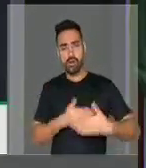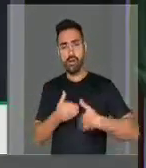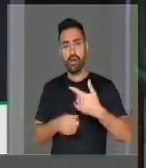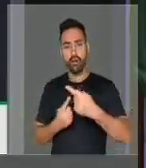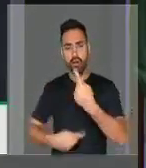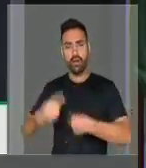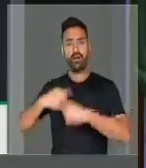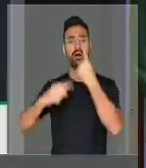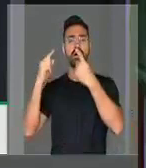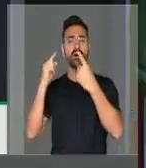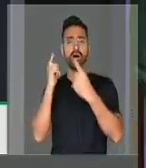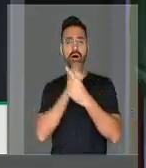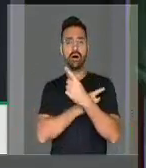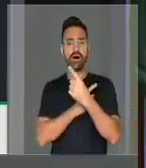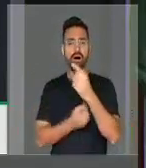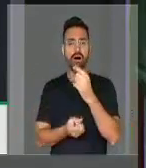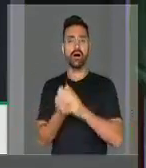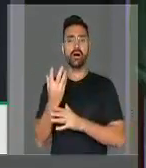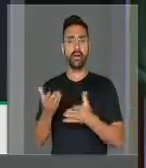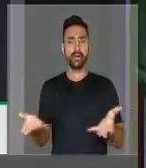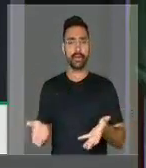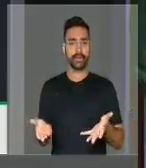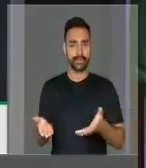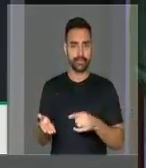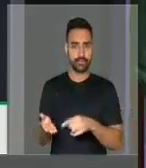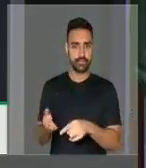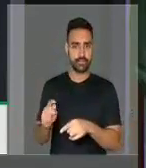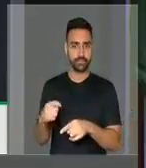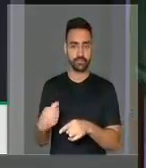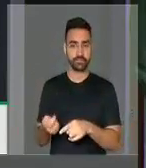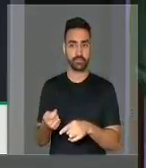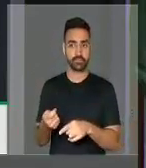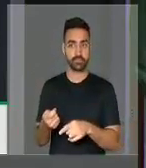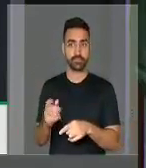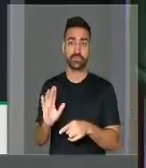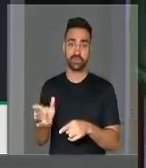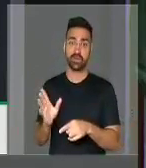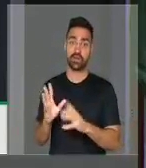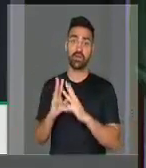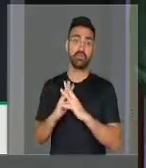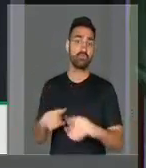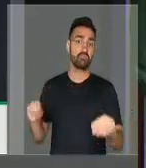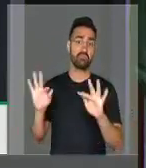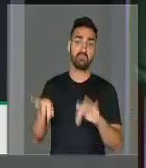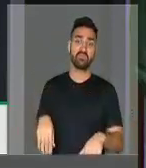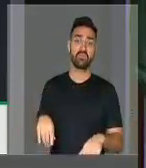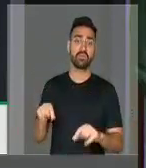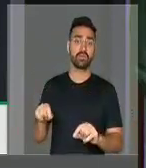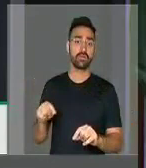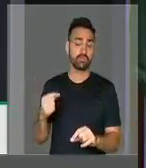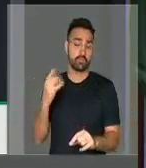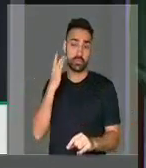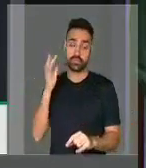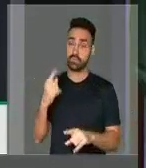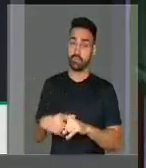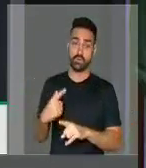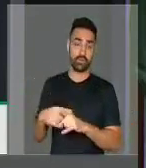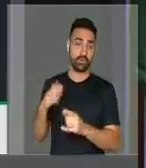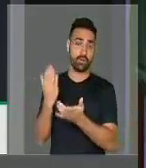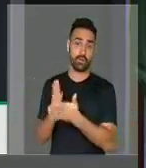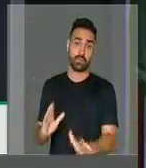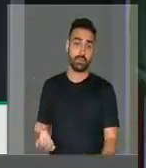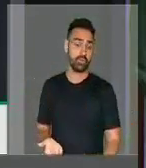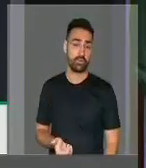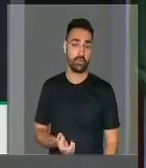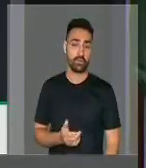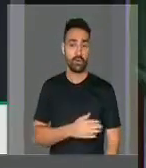revolucionário que fundou a hoje extinta, e temos muito que ver por que se chegou a essa situação,